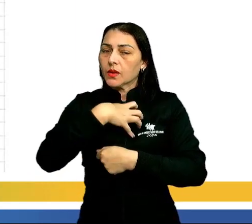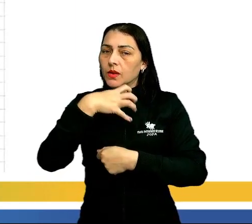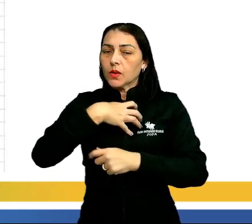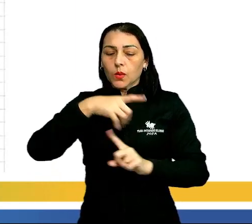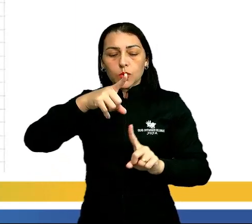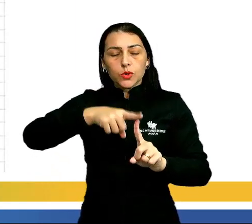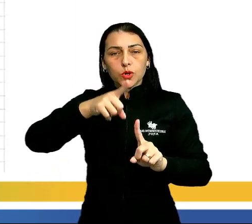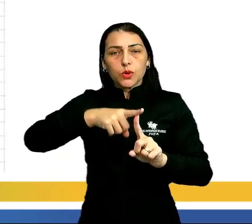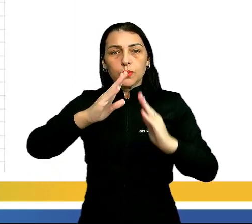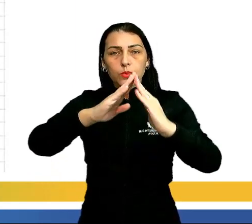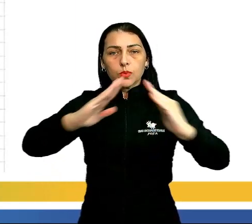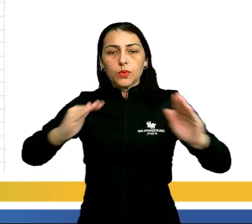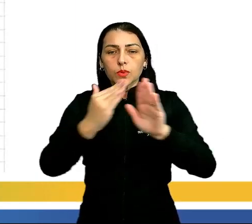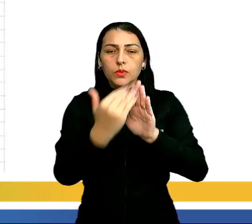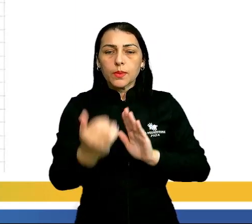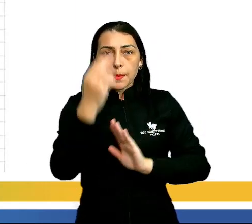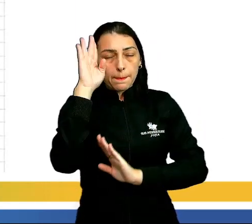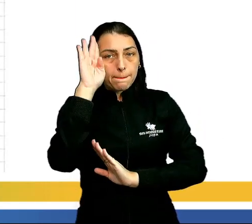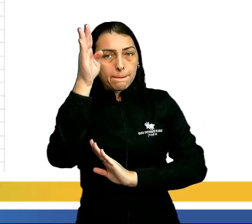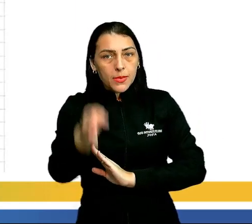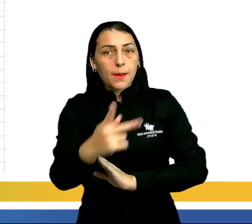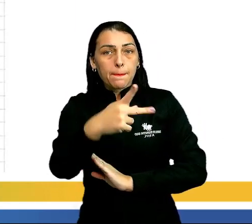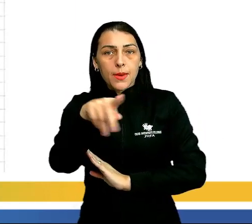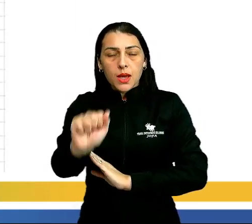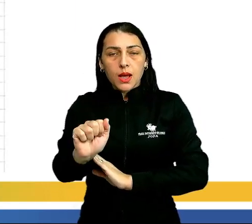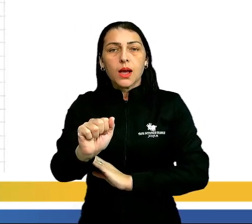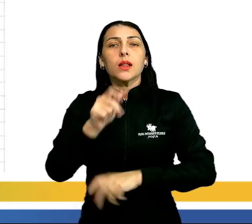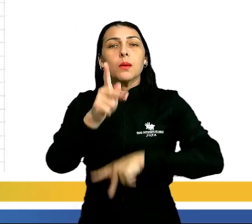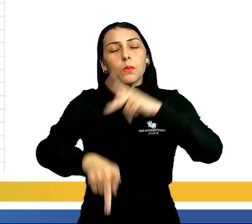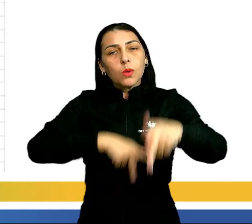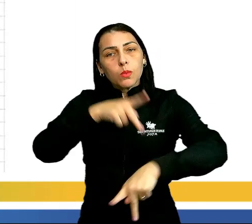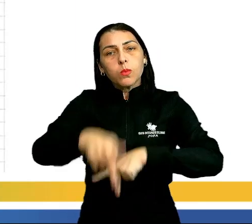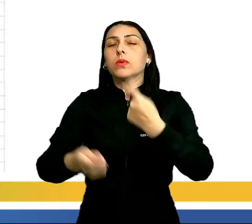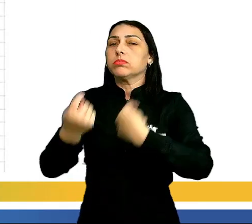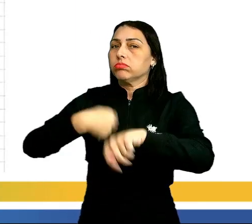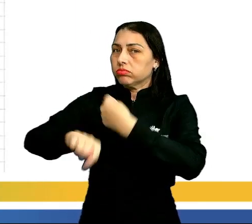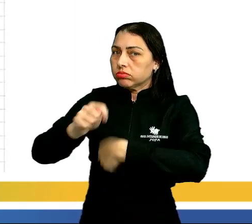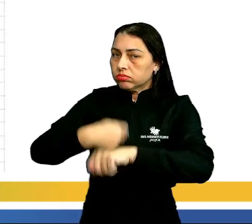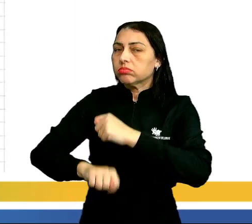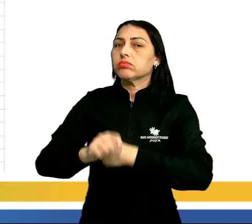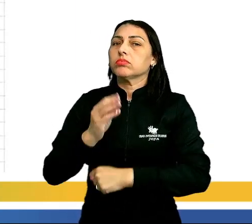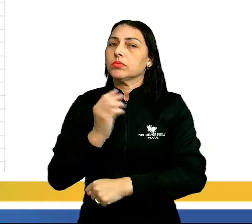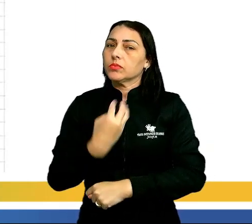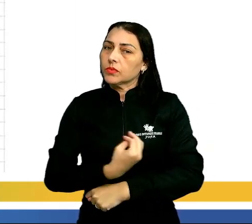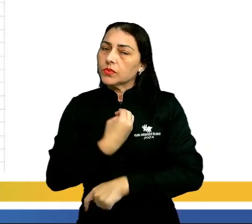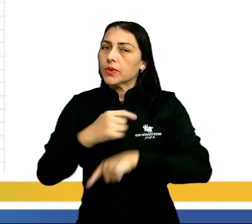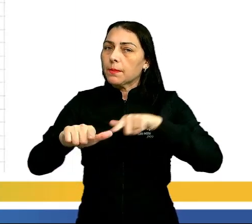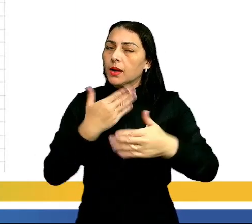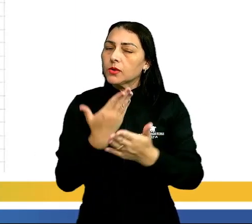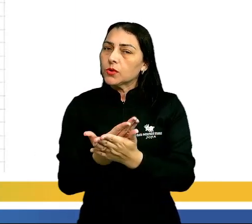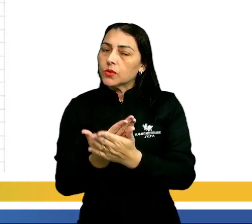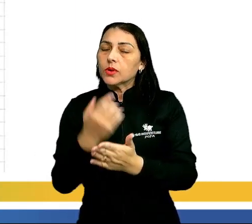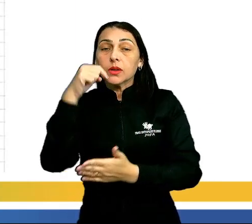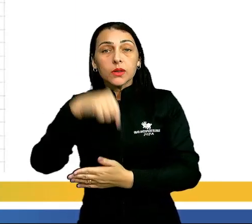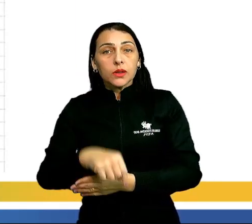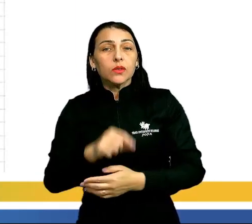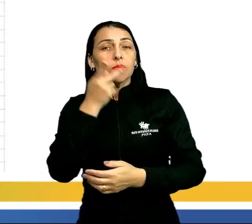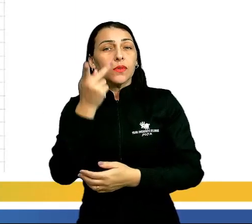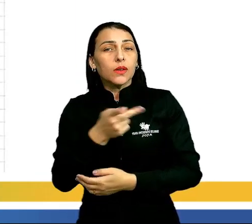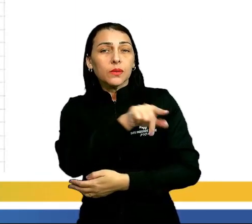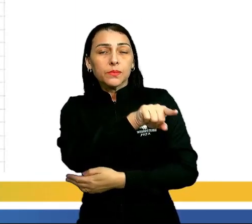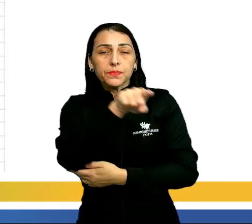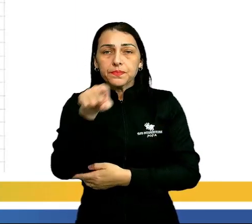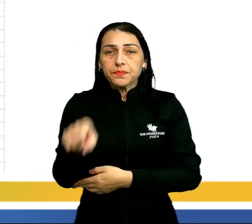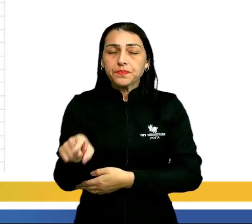de pirâmides, principalmente na PA, na população economicamente ativa. Então, aqui eu vou falar